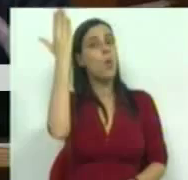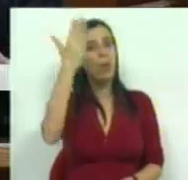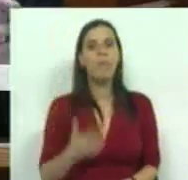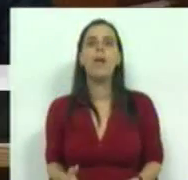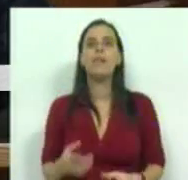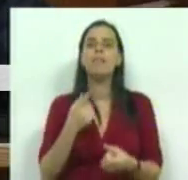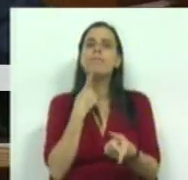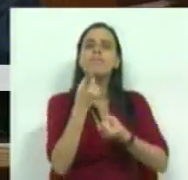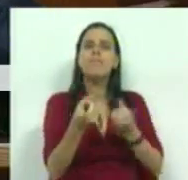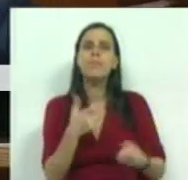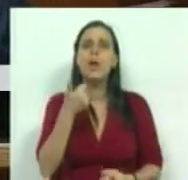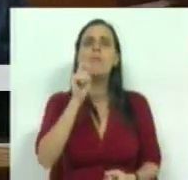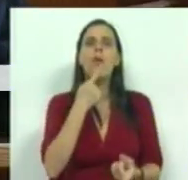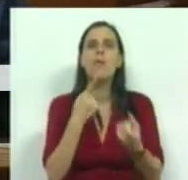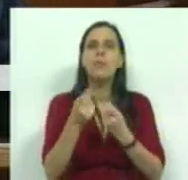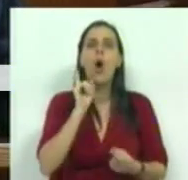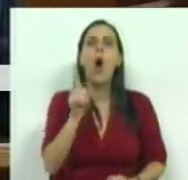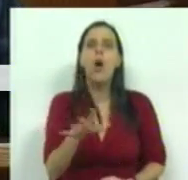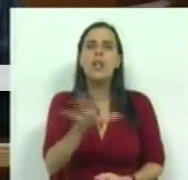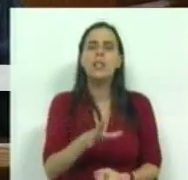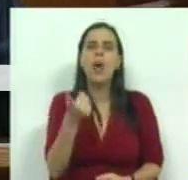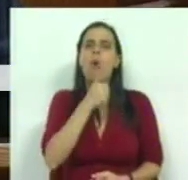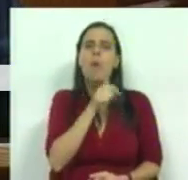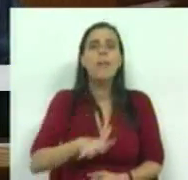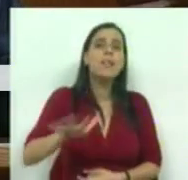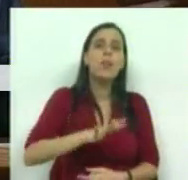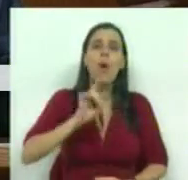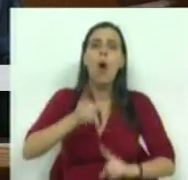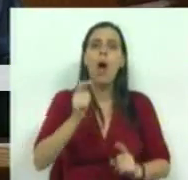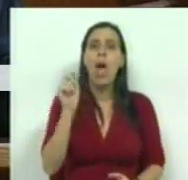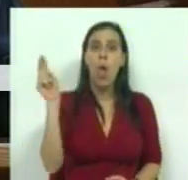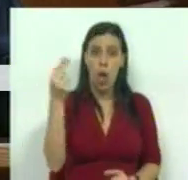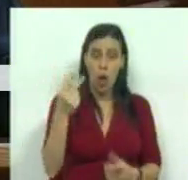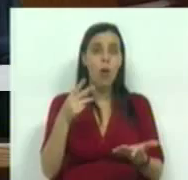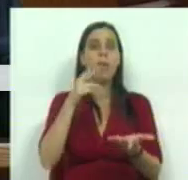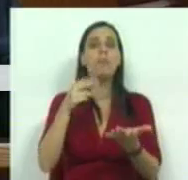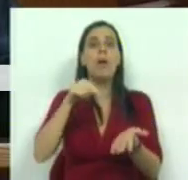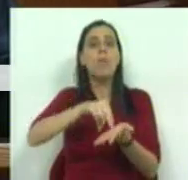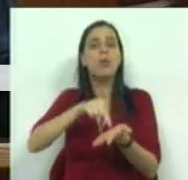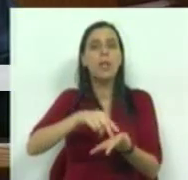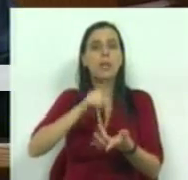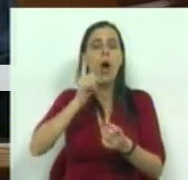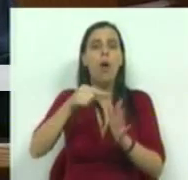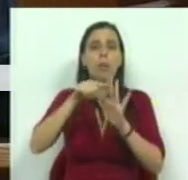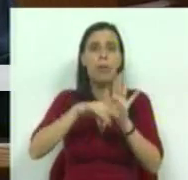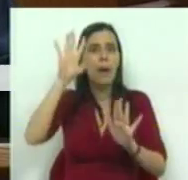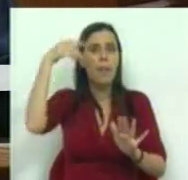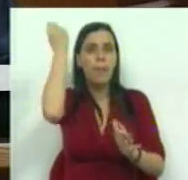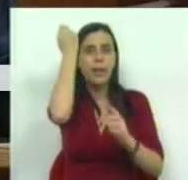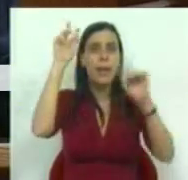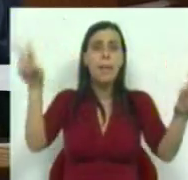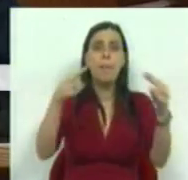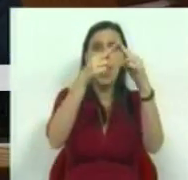que, inquirido pelo Bloco de Esquerda sobre o estado comatoso em que se encontra o euro e as posições do Diretório de Berlim e de